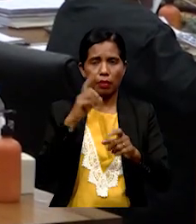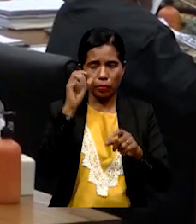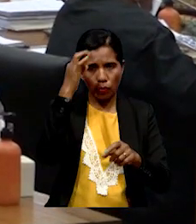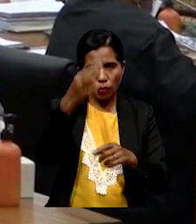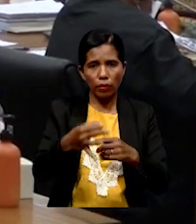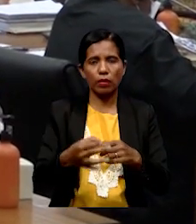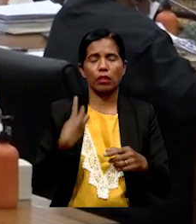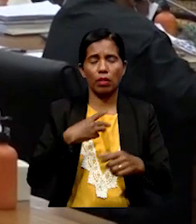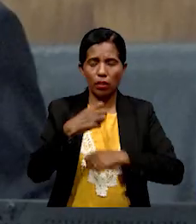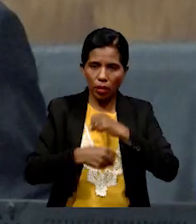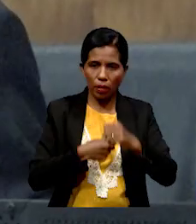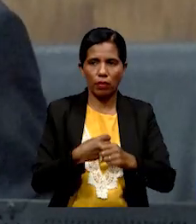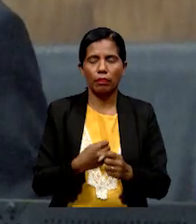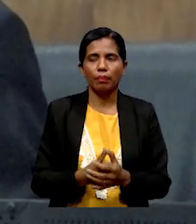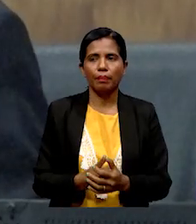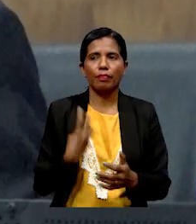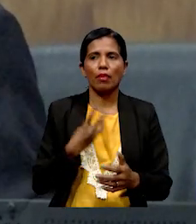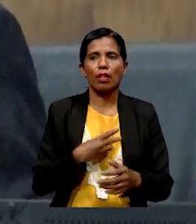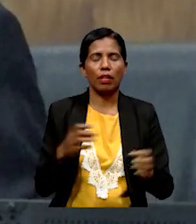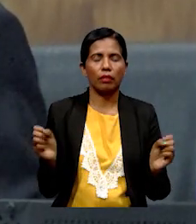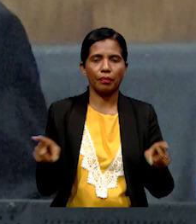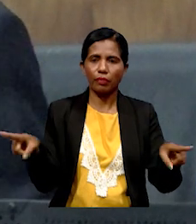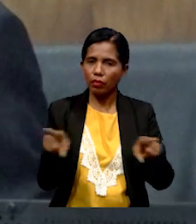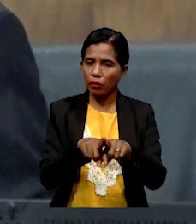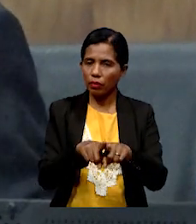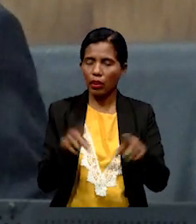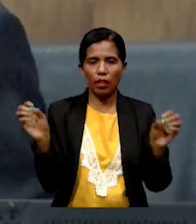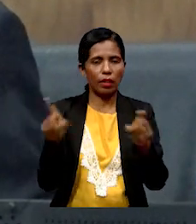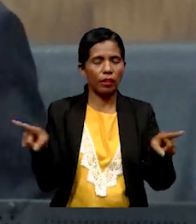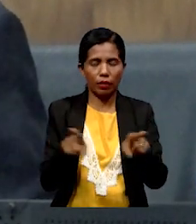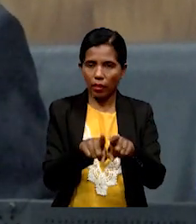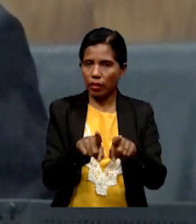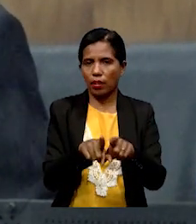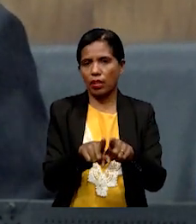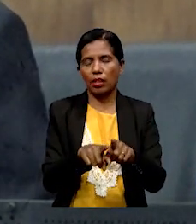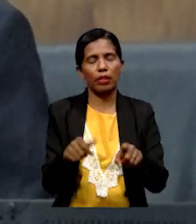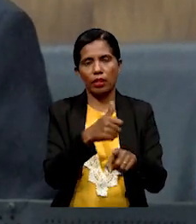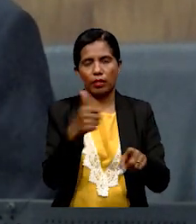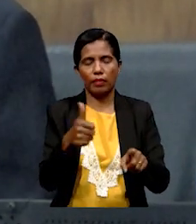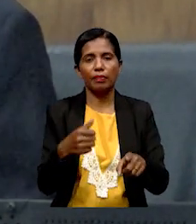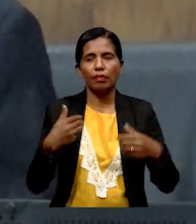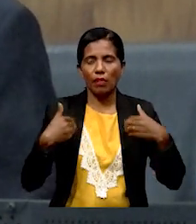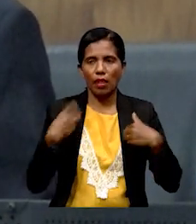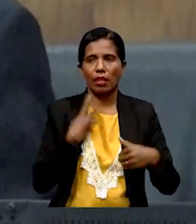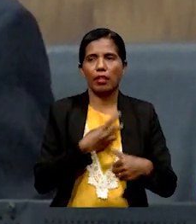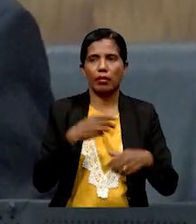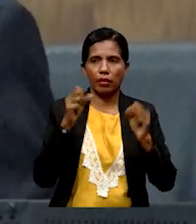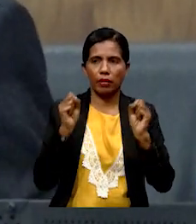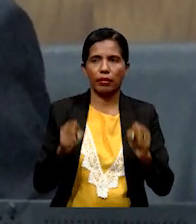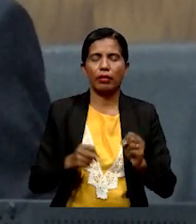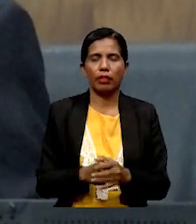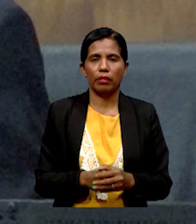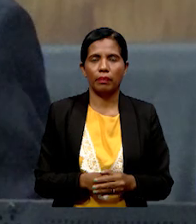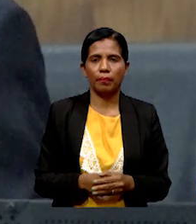Ita adere bai dene. Atu netral ka la netral ba celo kira mai bai bai. Ye buat rumah ke ite tengge bai bai